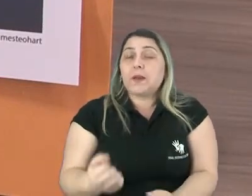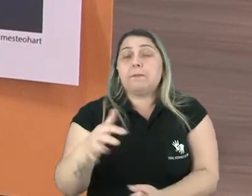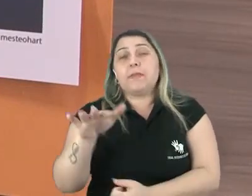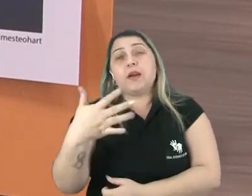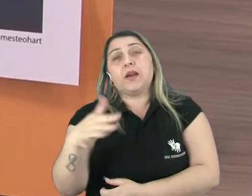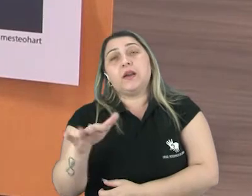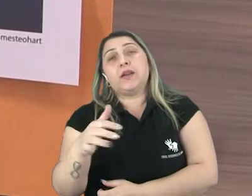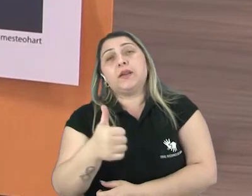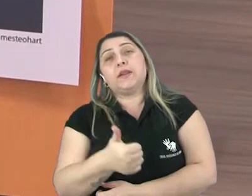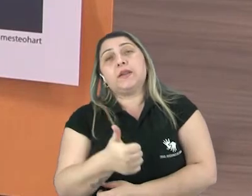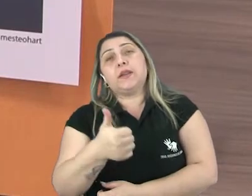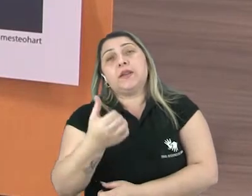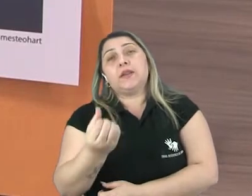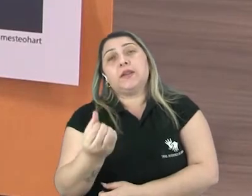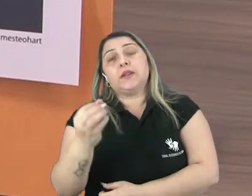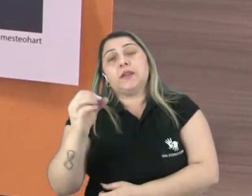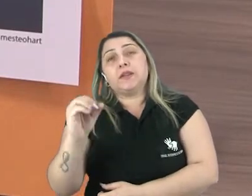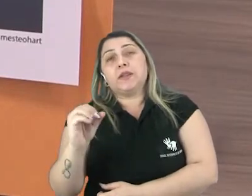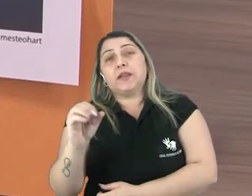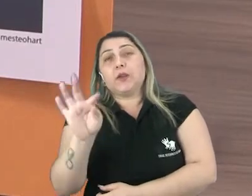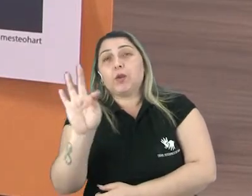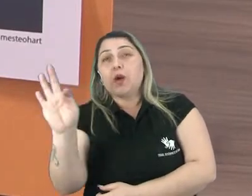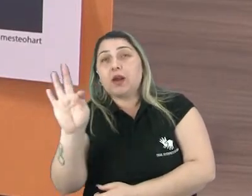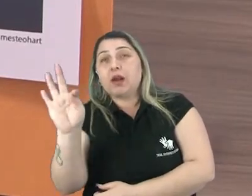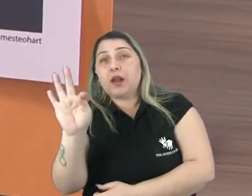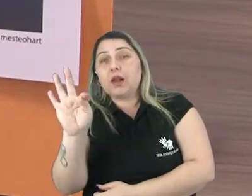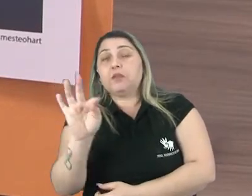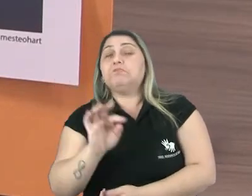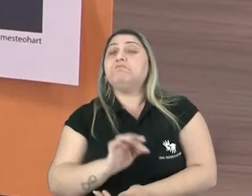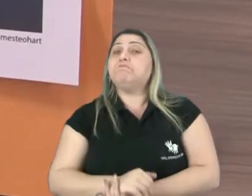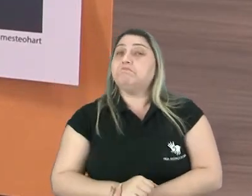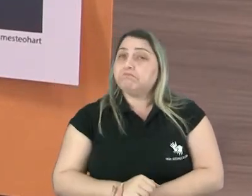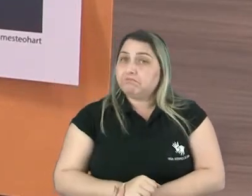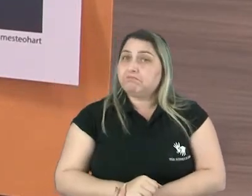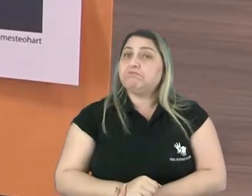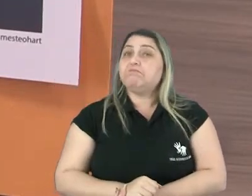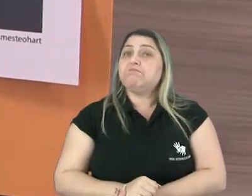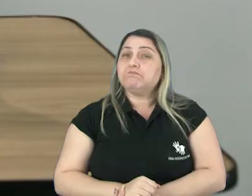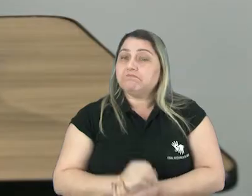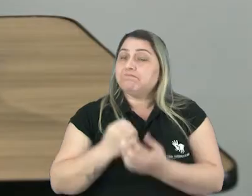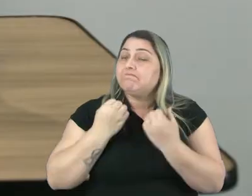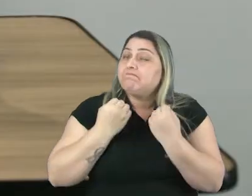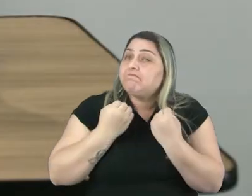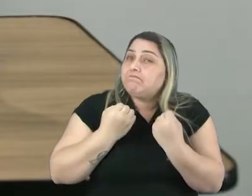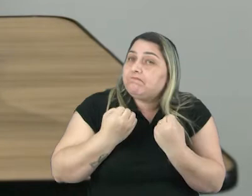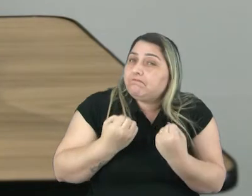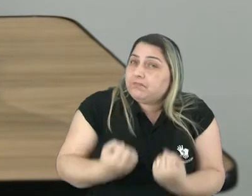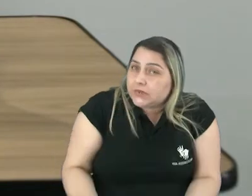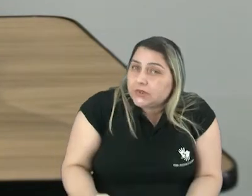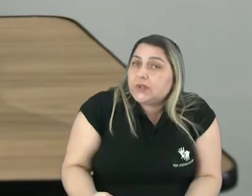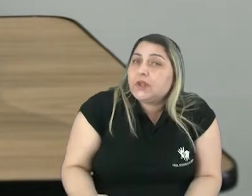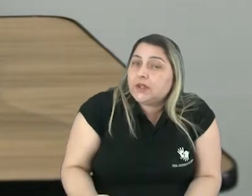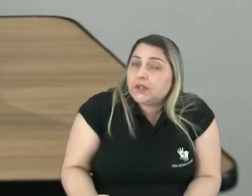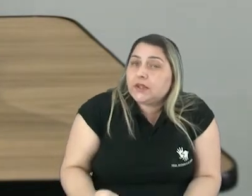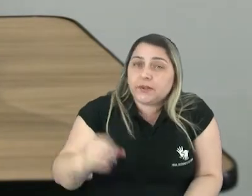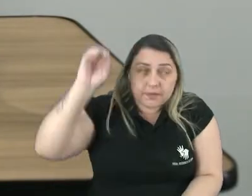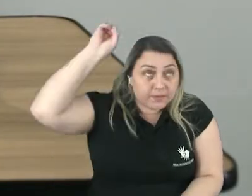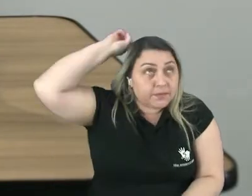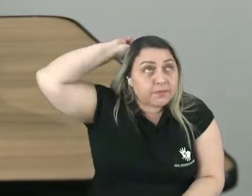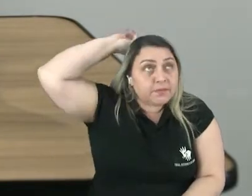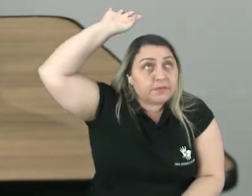cerca de 160 toneladas. Isso é muito peso, é muito pesada. A